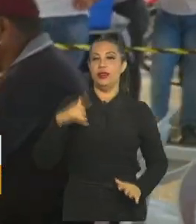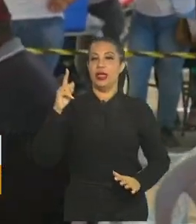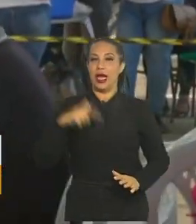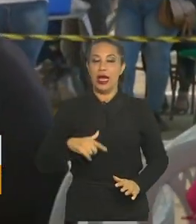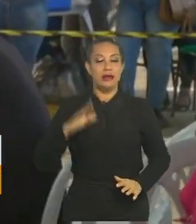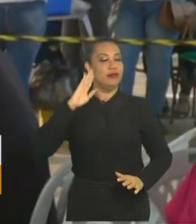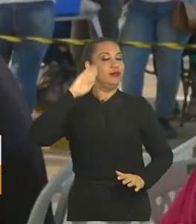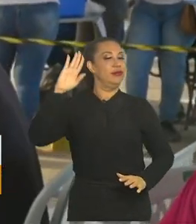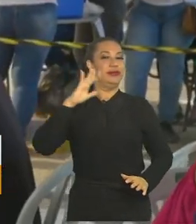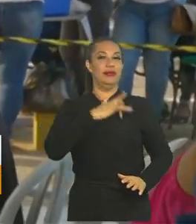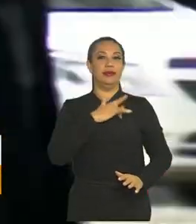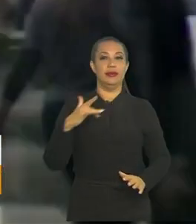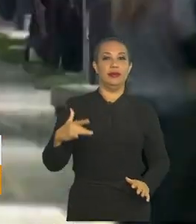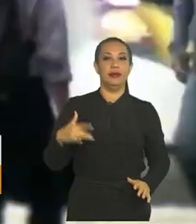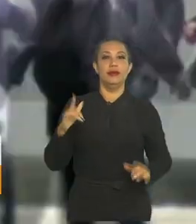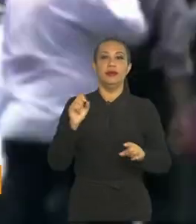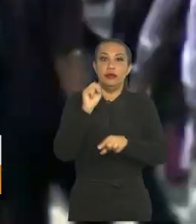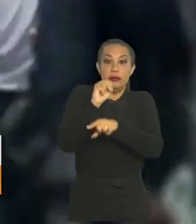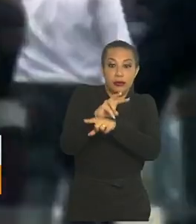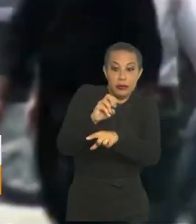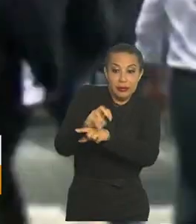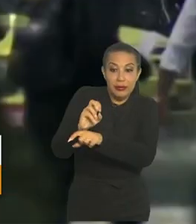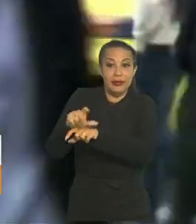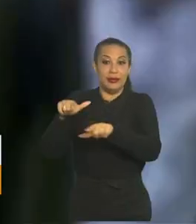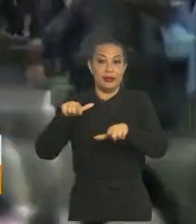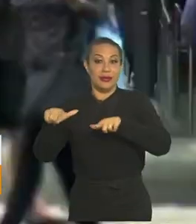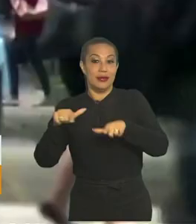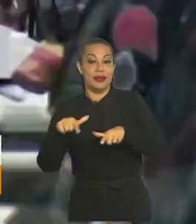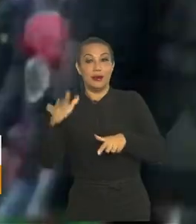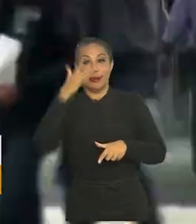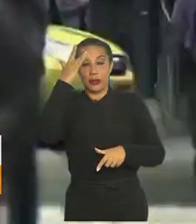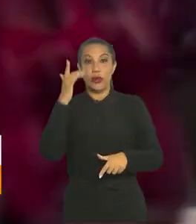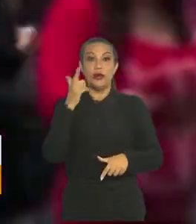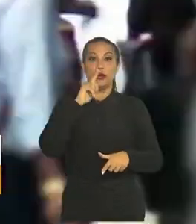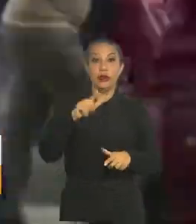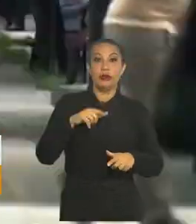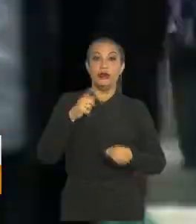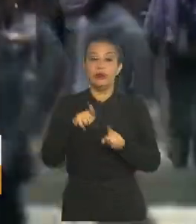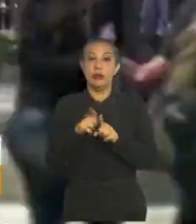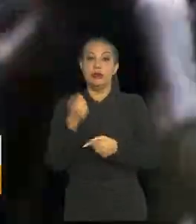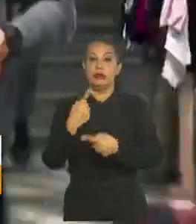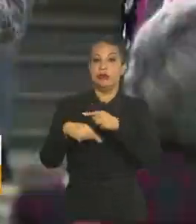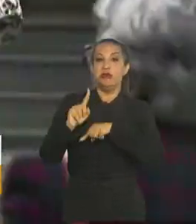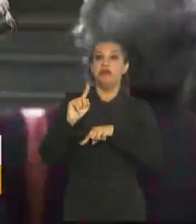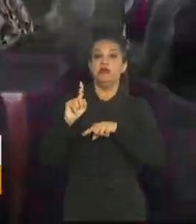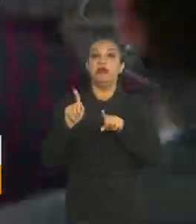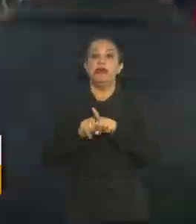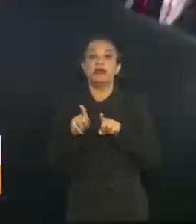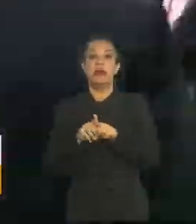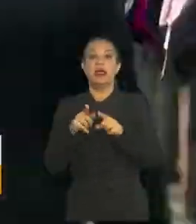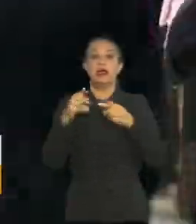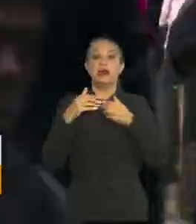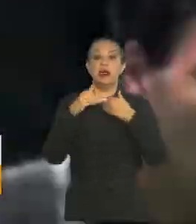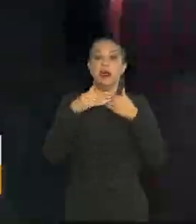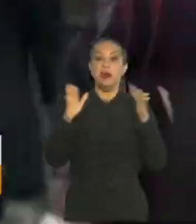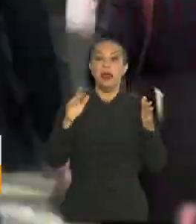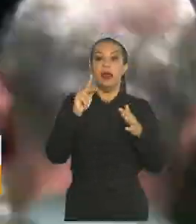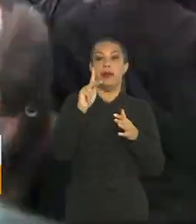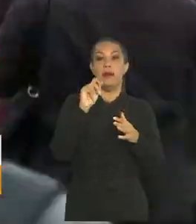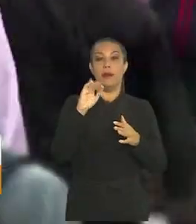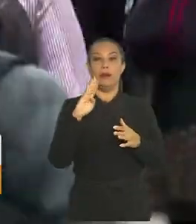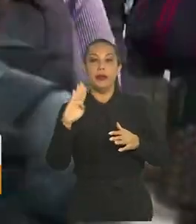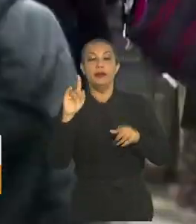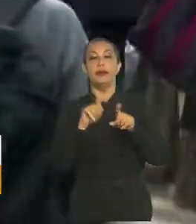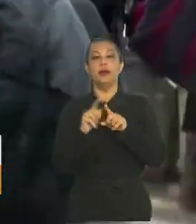complexo da saúde. Isso, de um lado, gera emprego, renda, permite a gente crescer mais, ampliar o PIB, ser